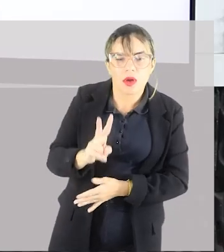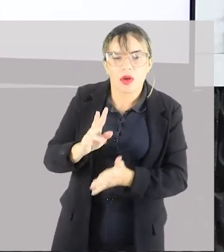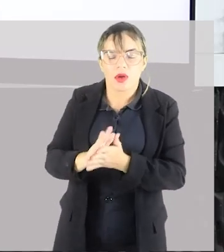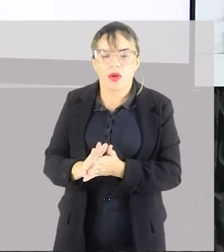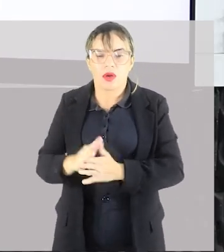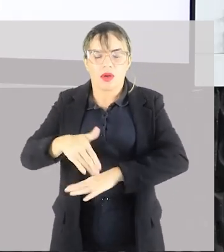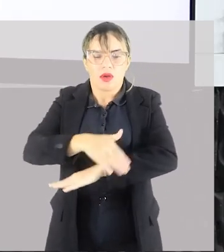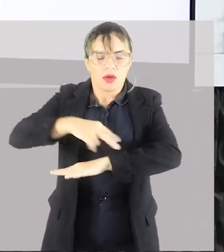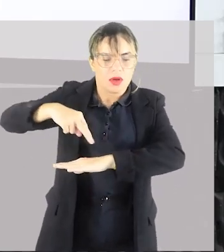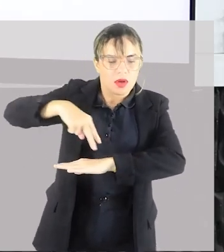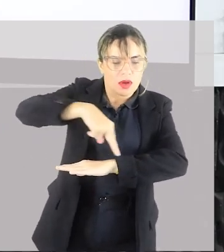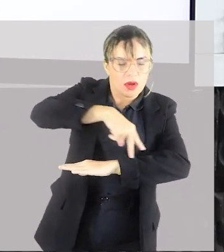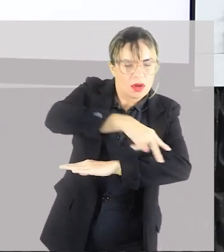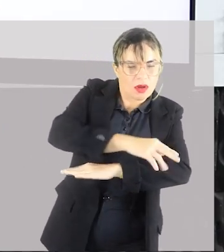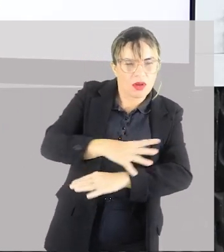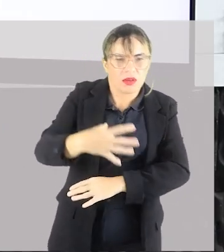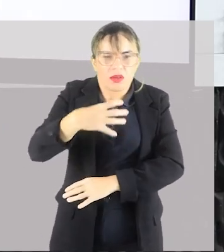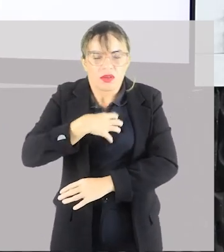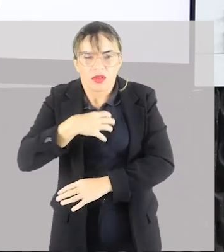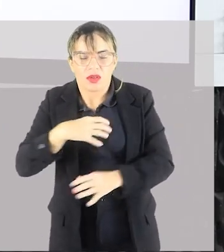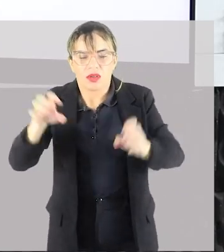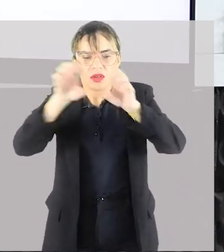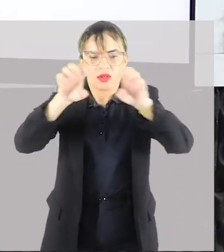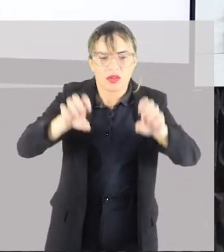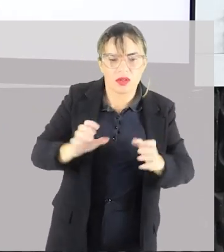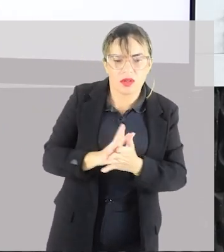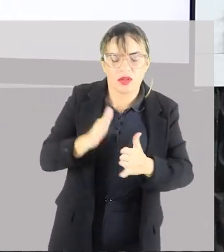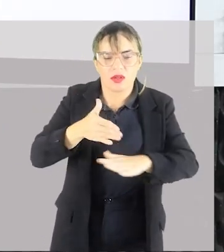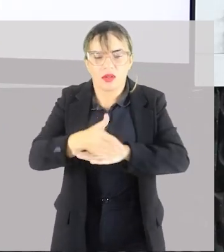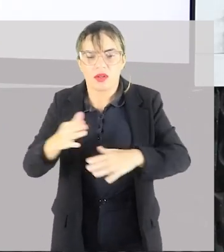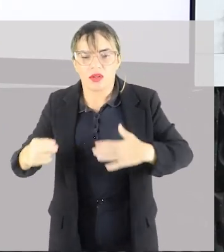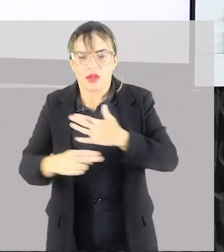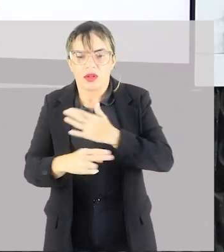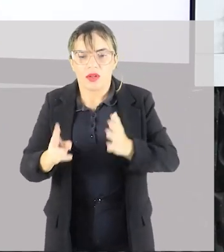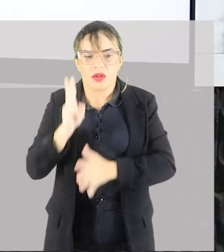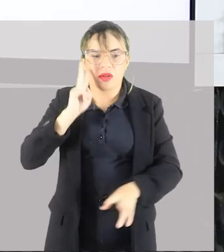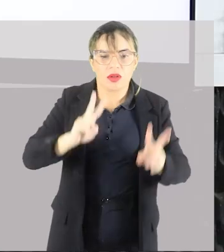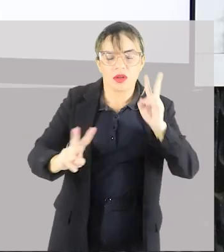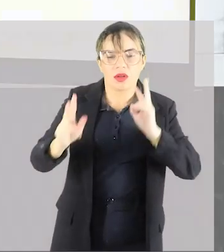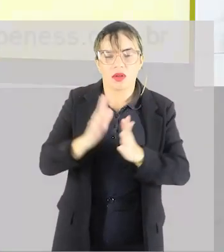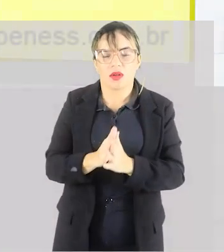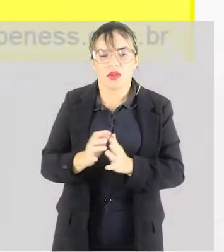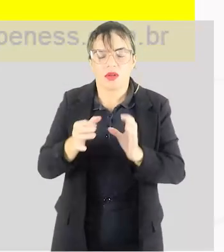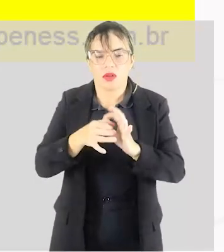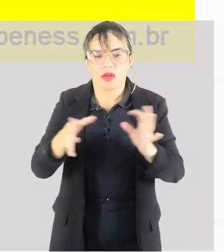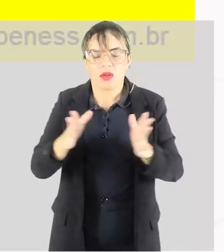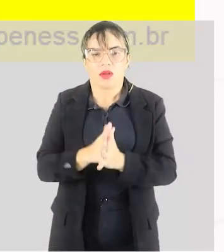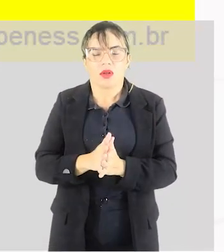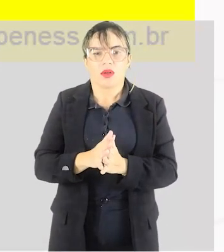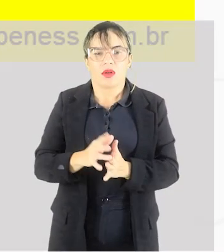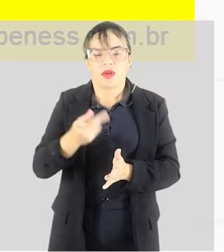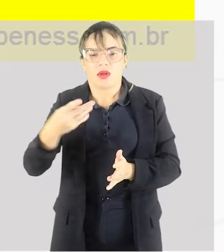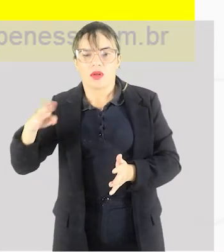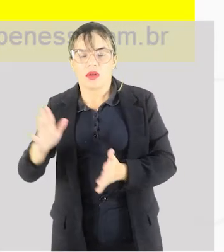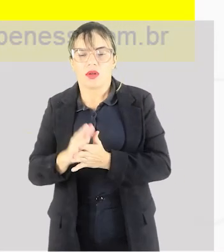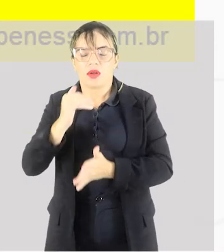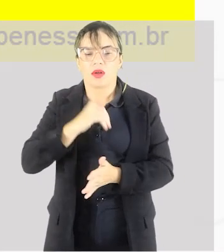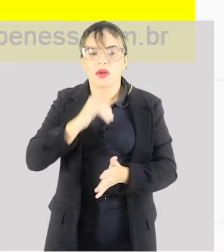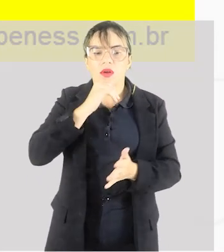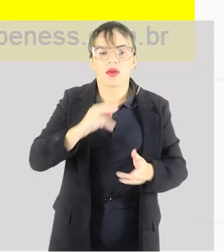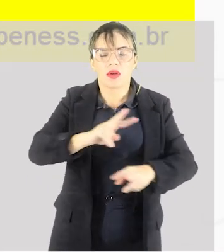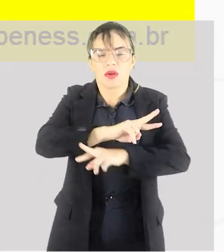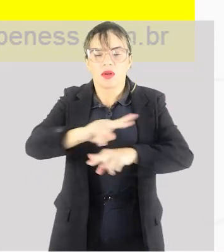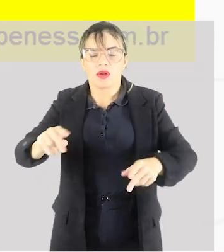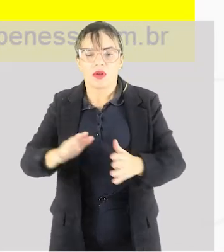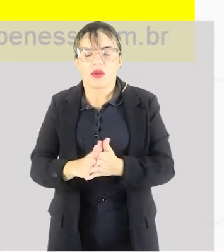mexe com a estrutura. Essa intervenção urbana, visual, são realizadas em espaços públicos. Exemplo, vários carros